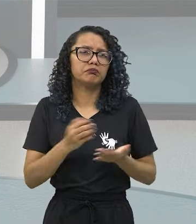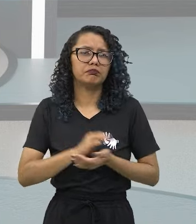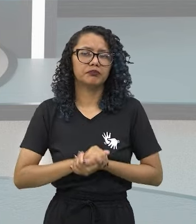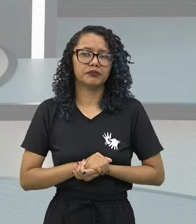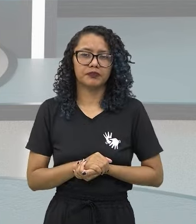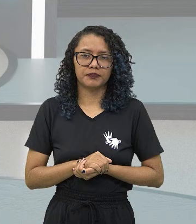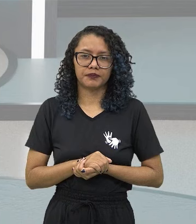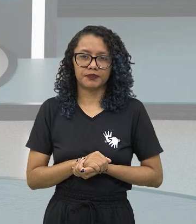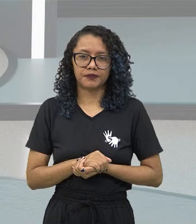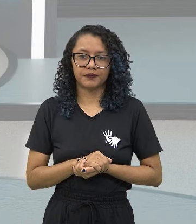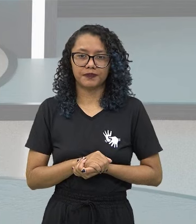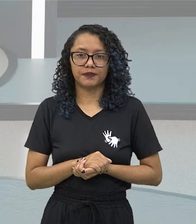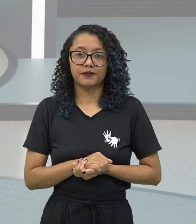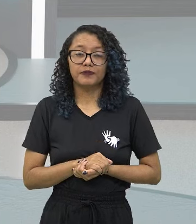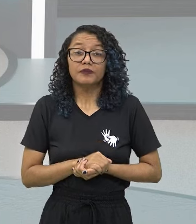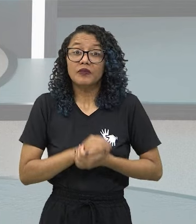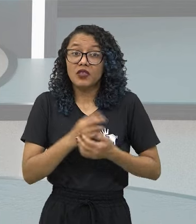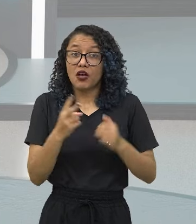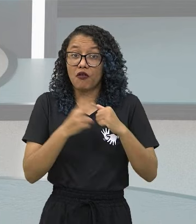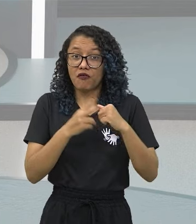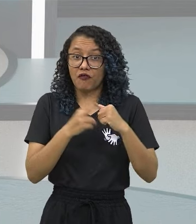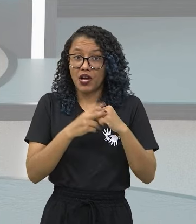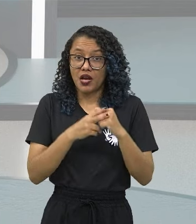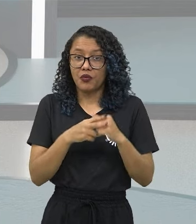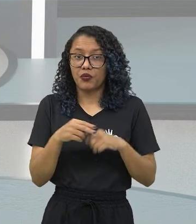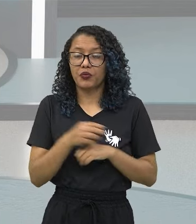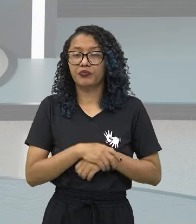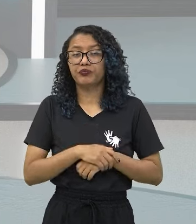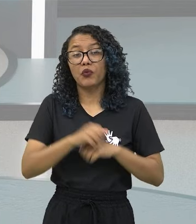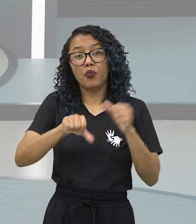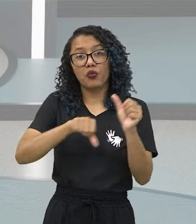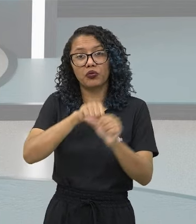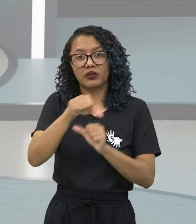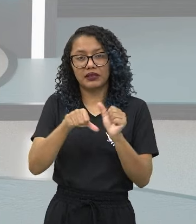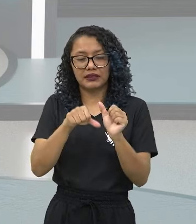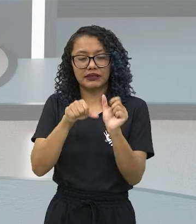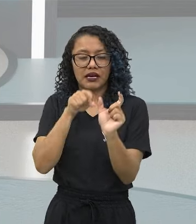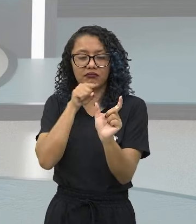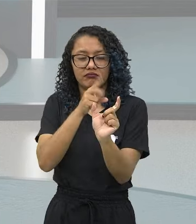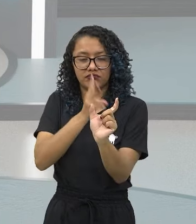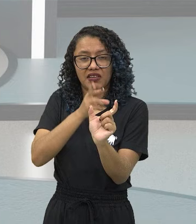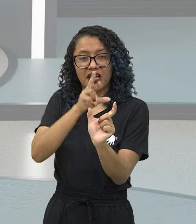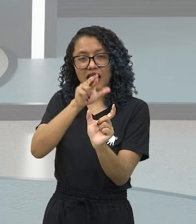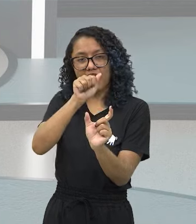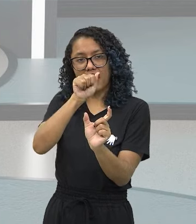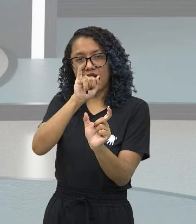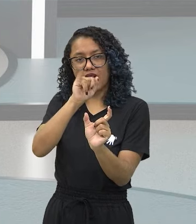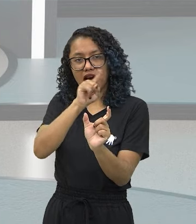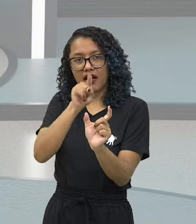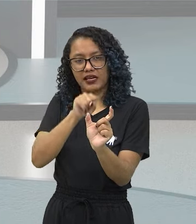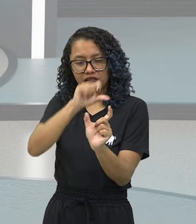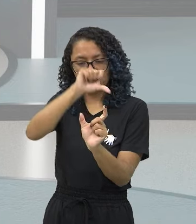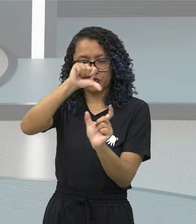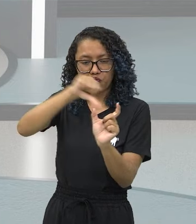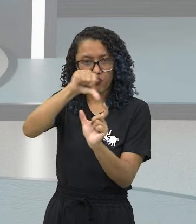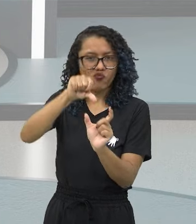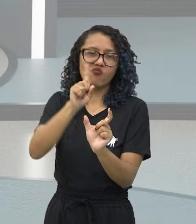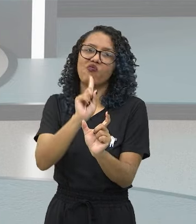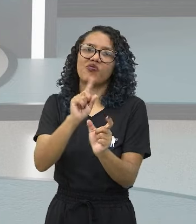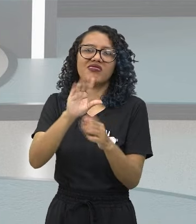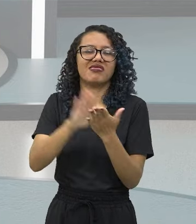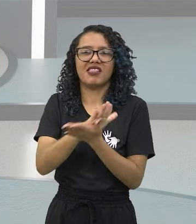são verbos que não sofrem modificação em la raiz, quando se conjugam e